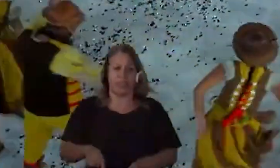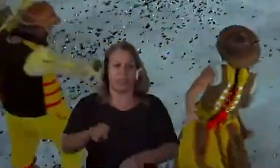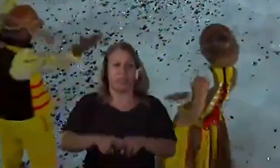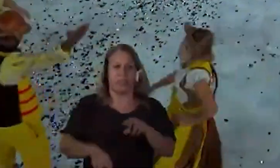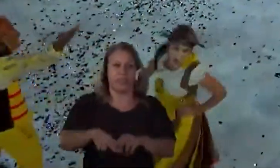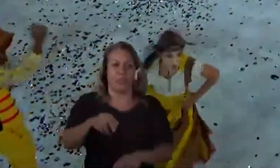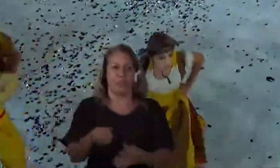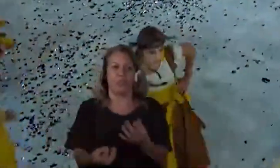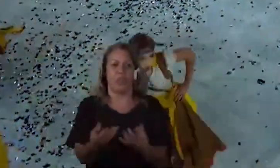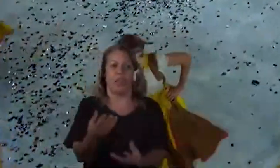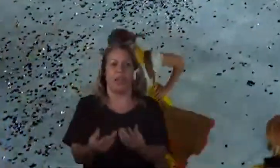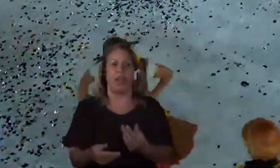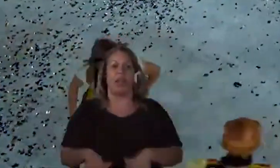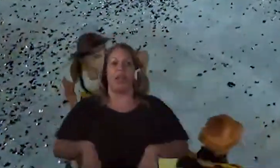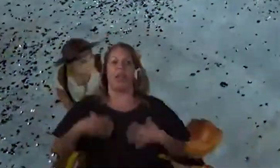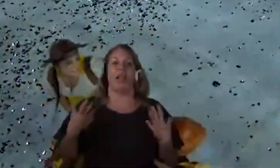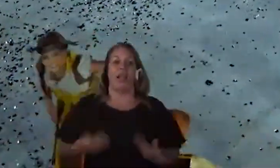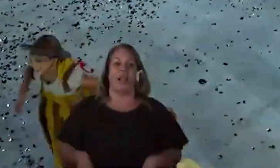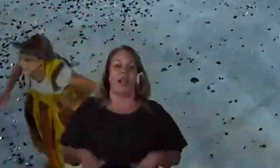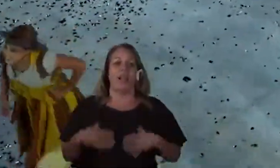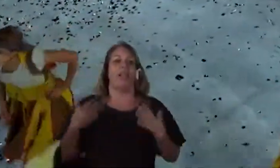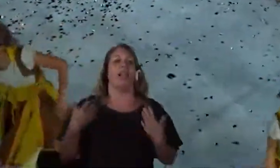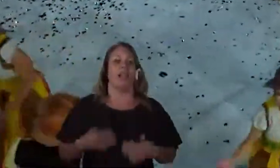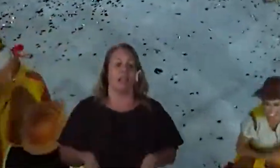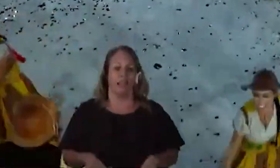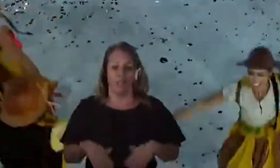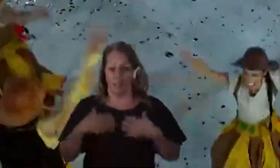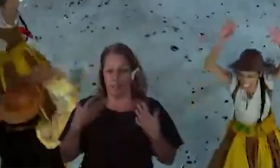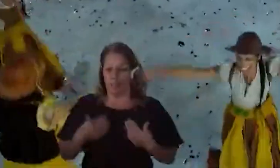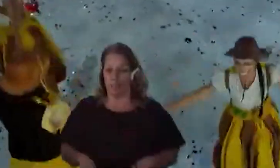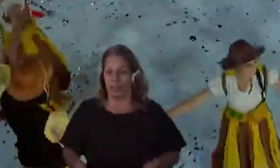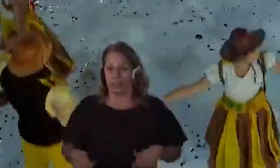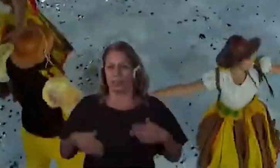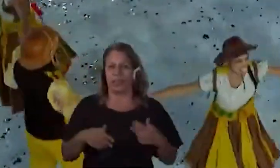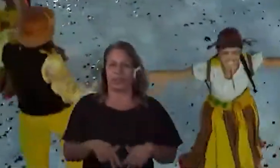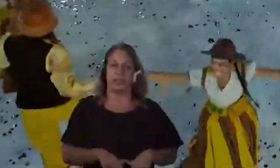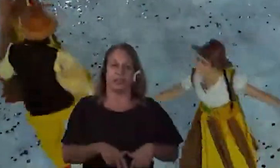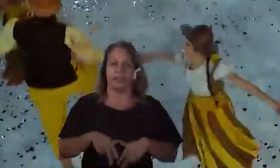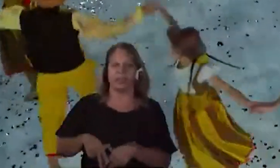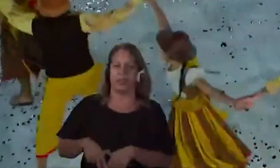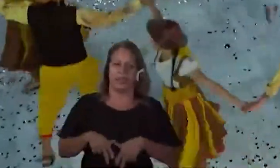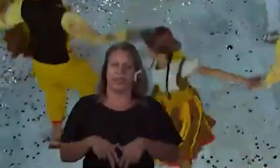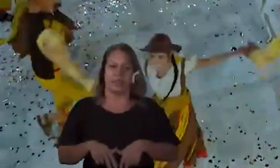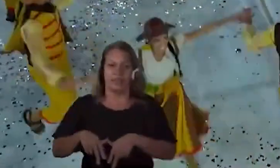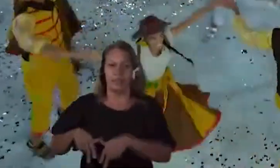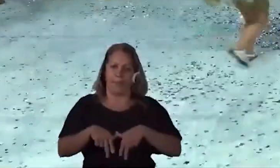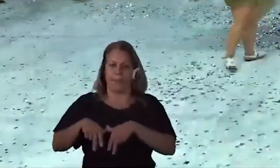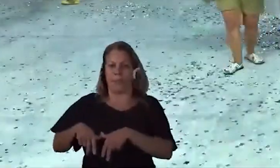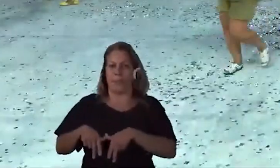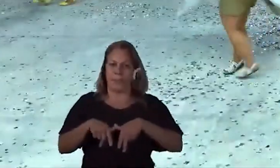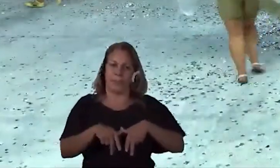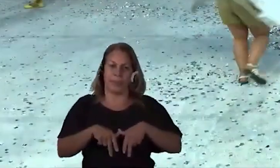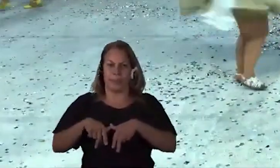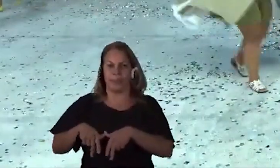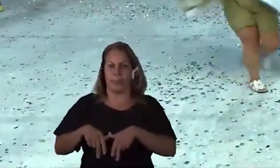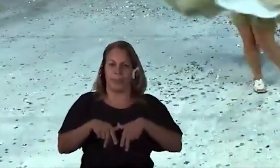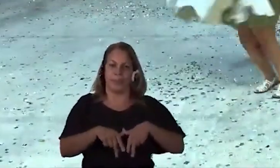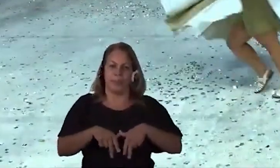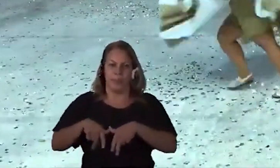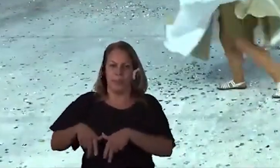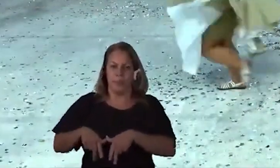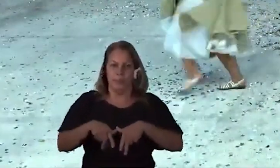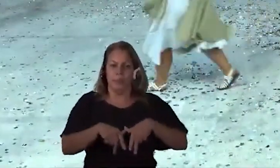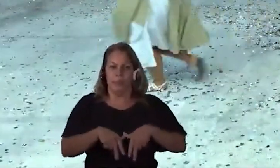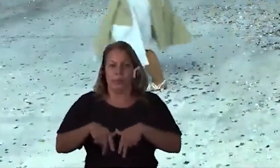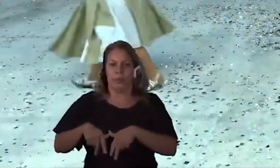tem nenhum tipo de intimidade com aquela pessoa. Então, eu acho que o maior desafio, assim, que eu posso colocar pra gente é o